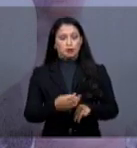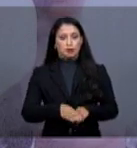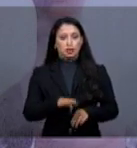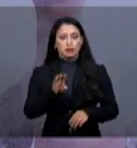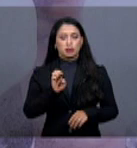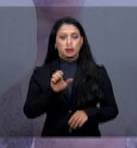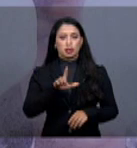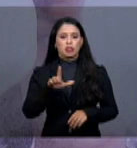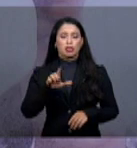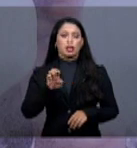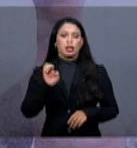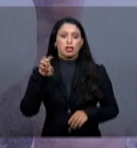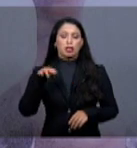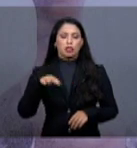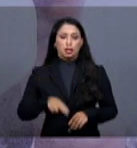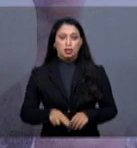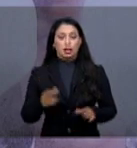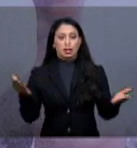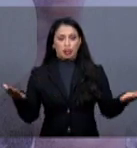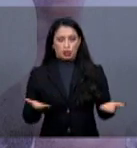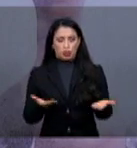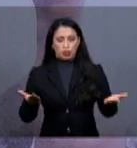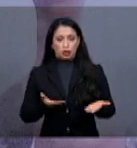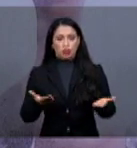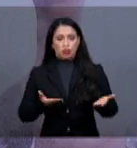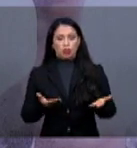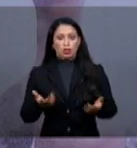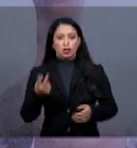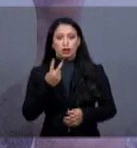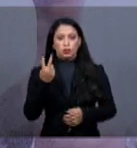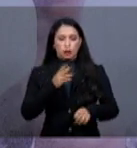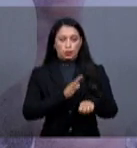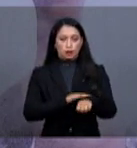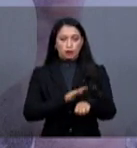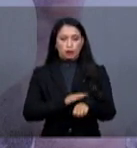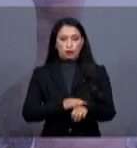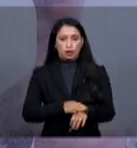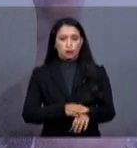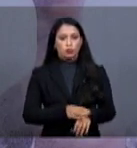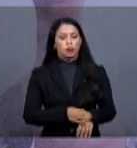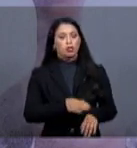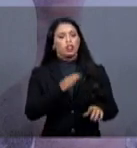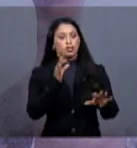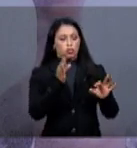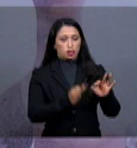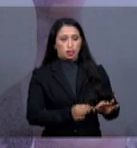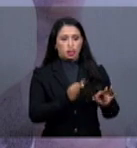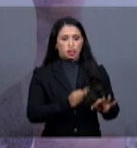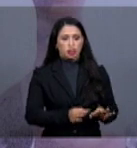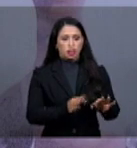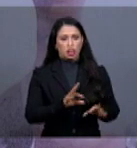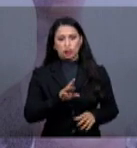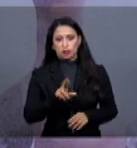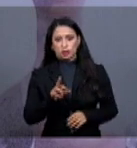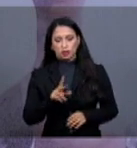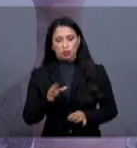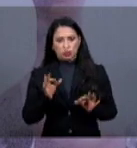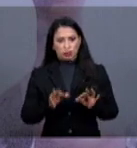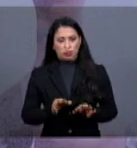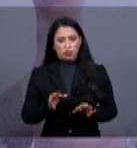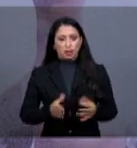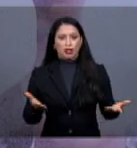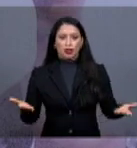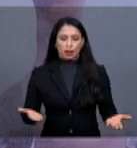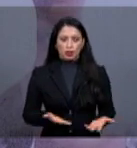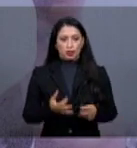vai conduzir agora o segundo painel do nosso evento, denominado Dignidades e Indignidades, Ser no Mundo. Com a